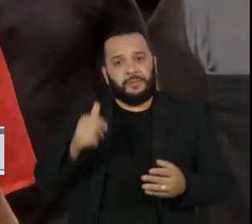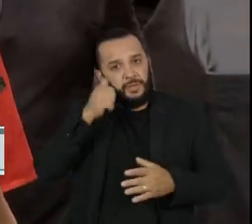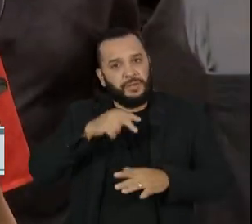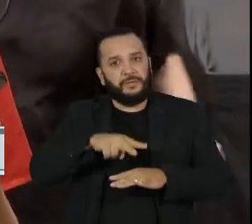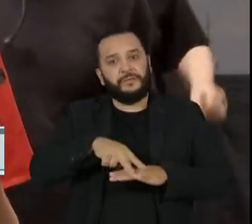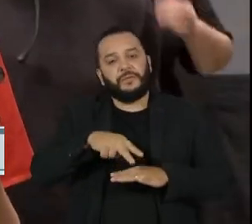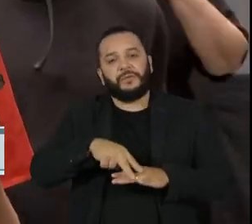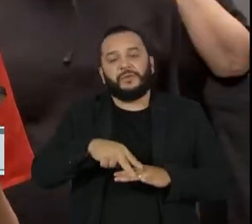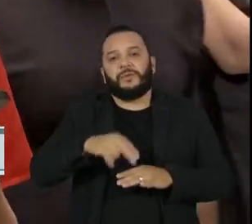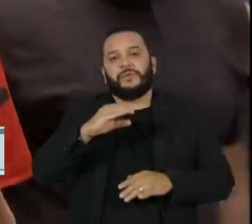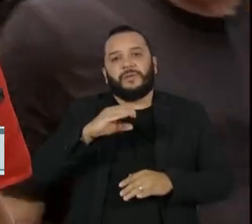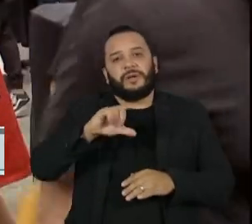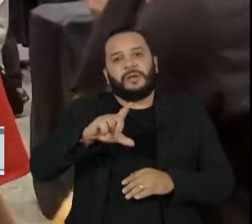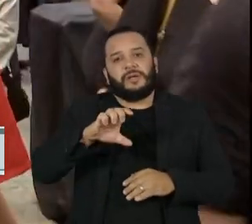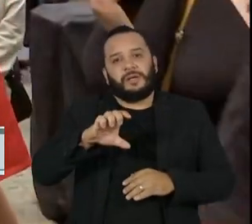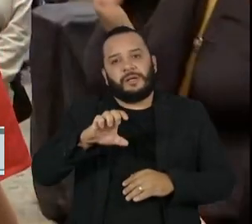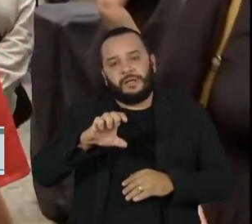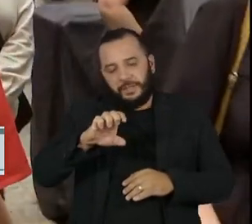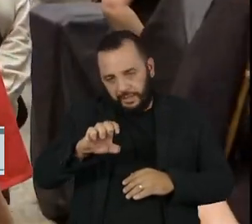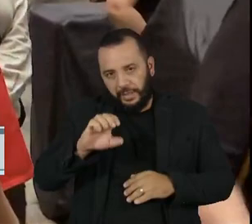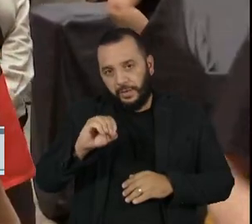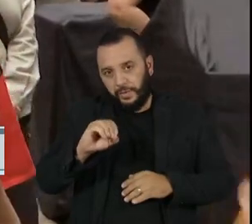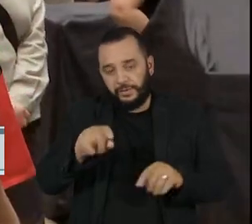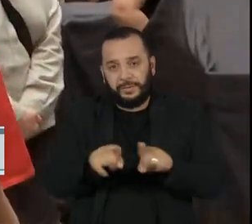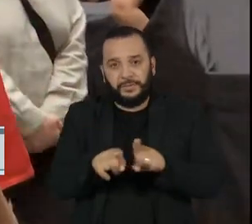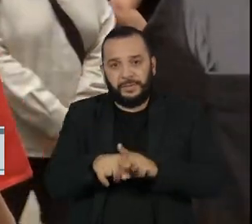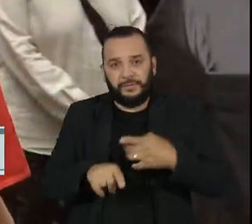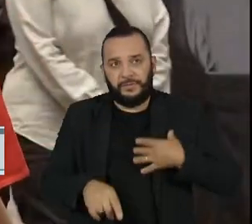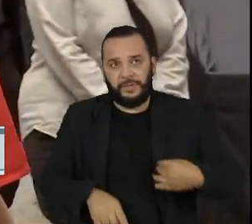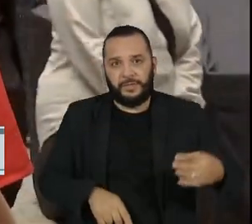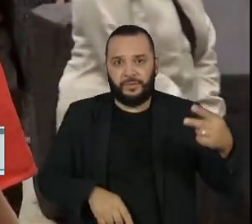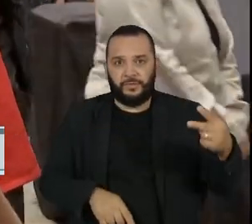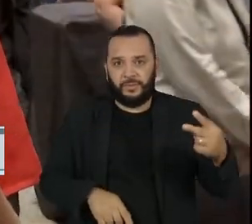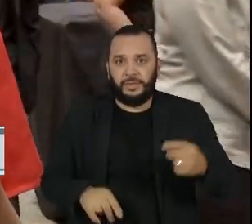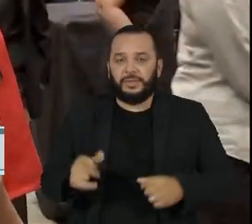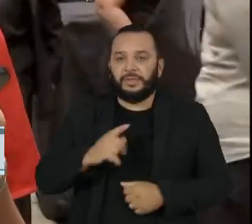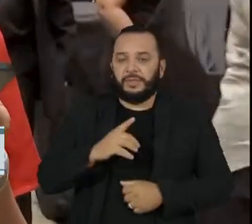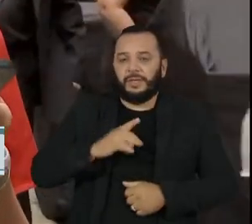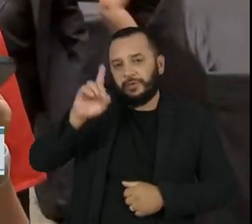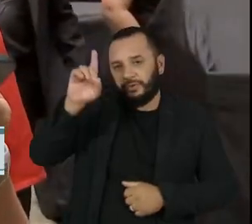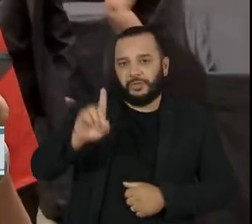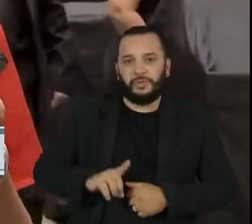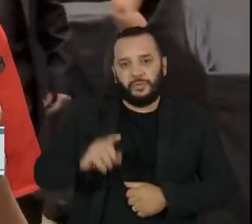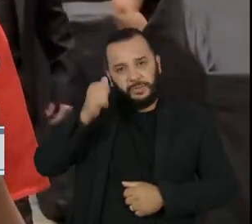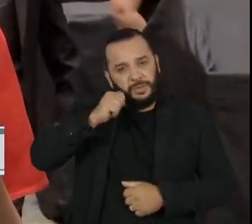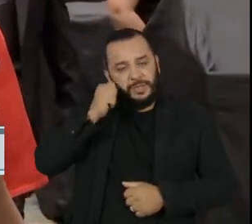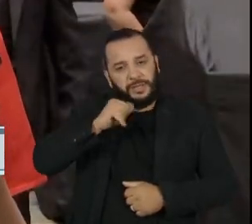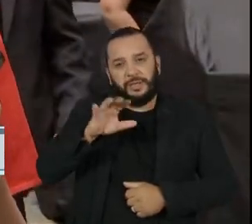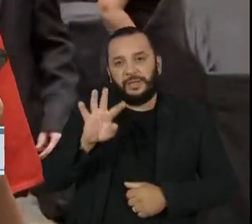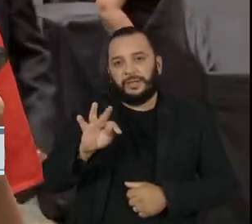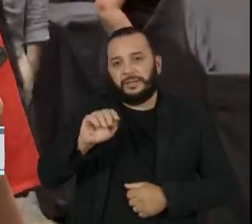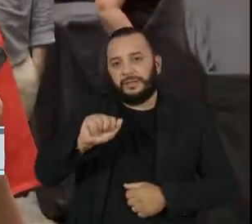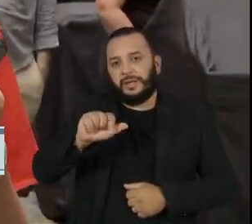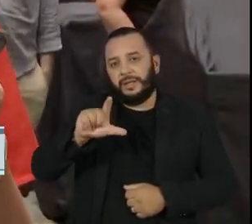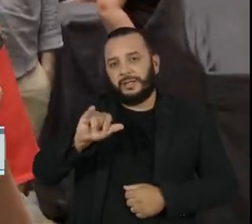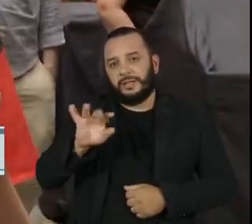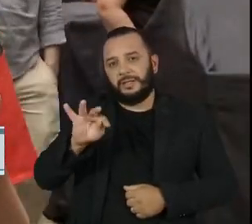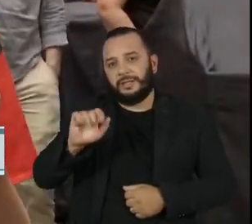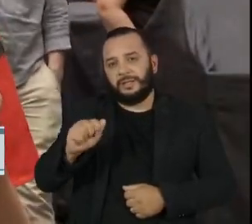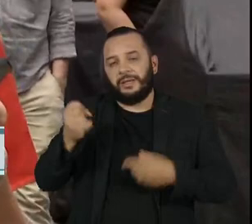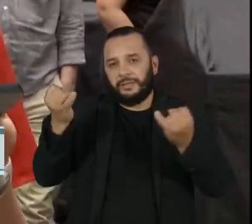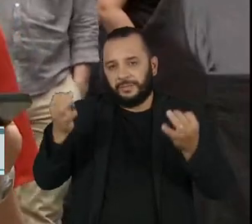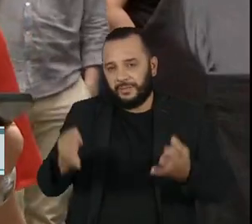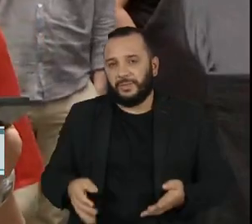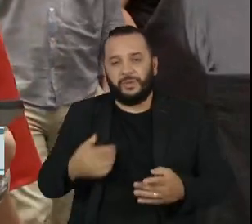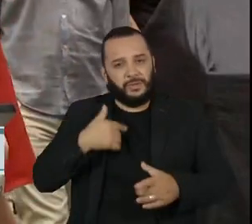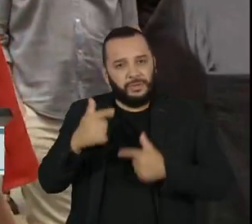Cléo Miranda e às duas filhas. Uma delas, a diretora de audiovisual Thalita Miranda, falou sobre a